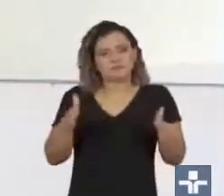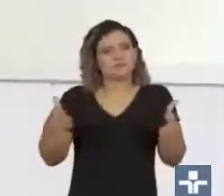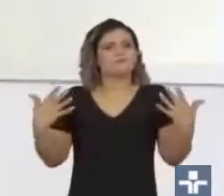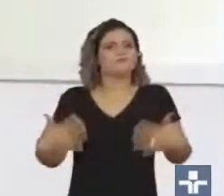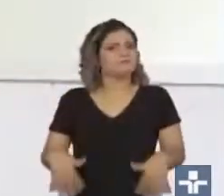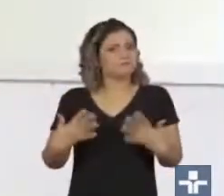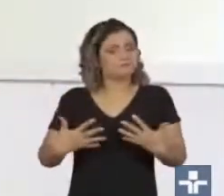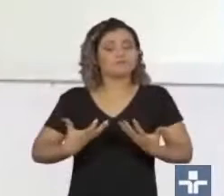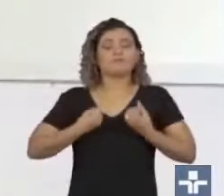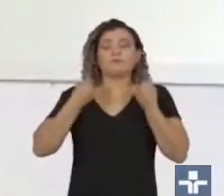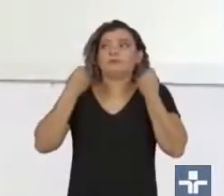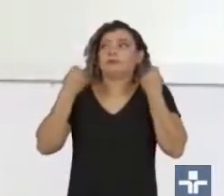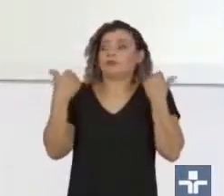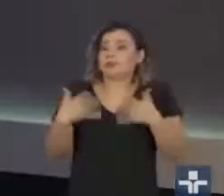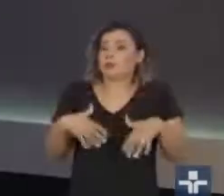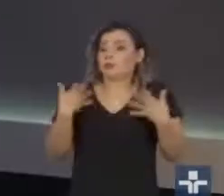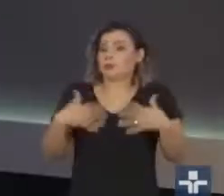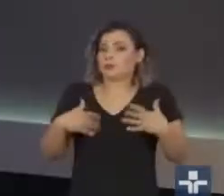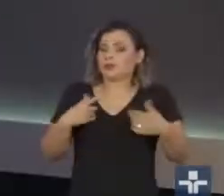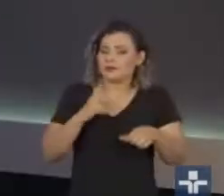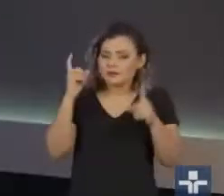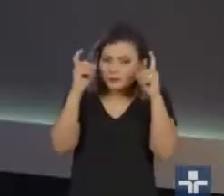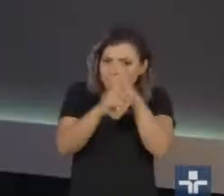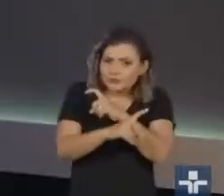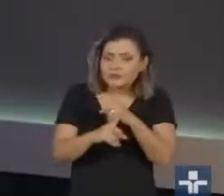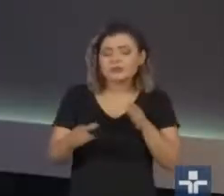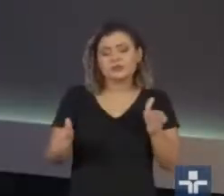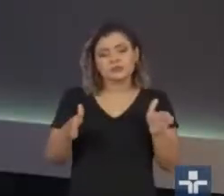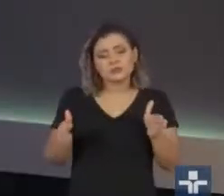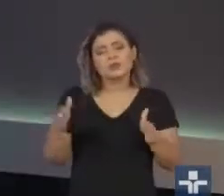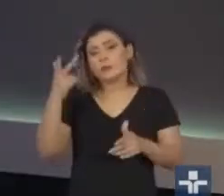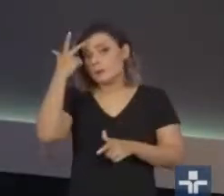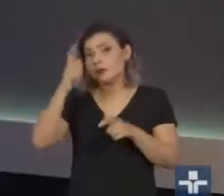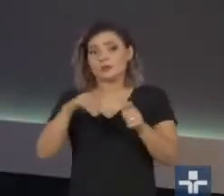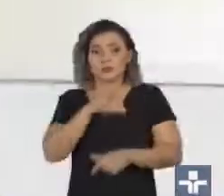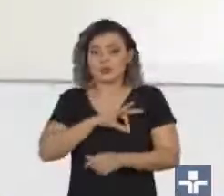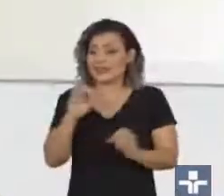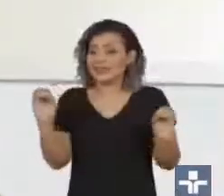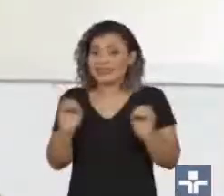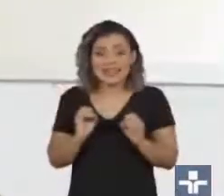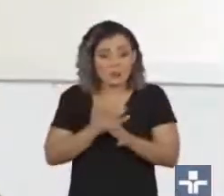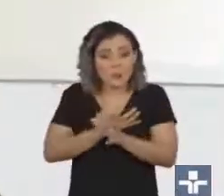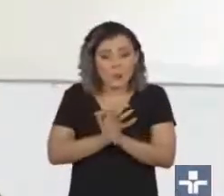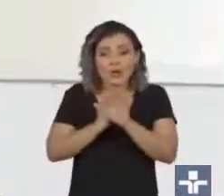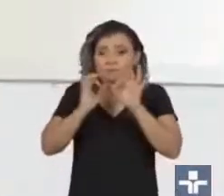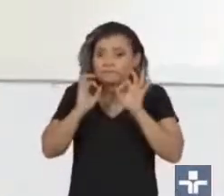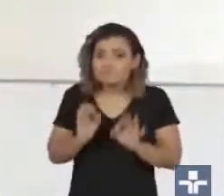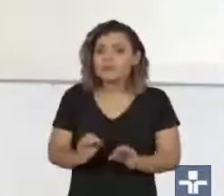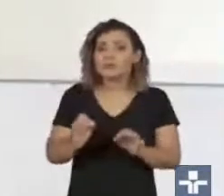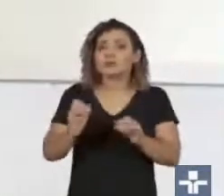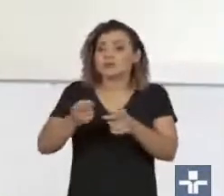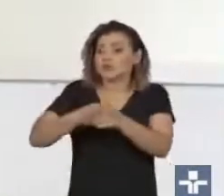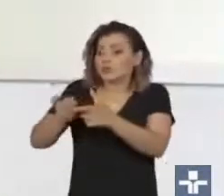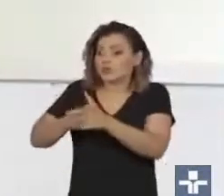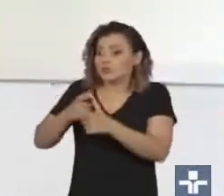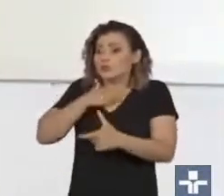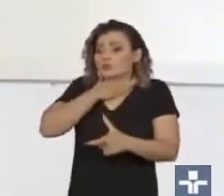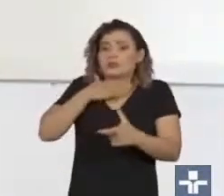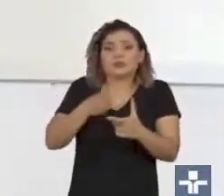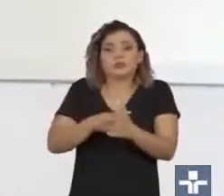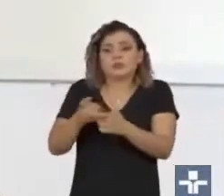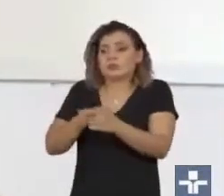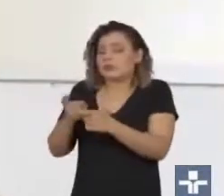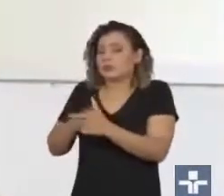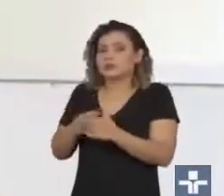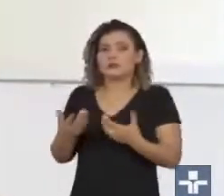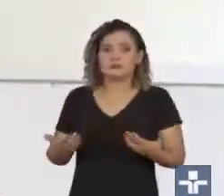período, né, que assusta bastante. As pessoas estão sem receber nada mesmo, né? Contas chegando, tem que arcar com